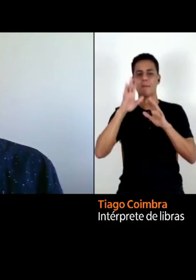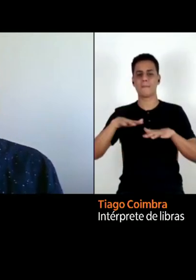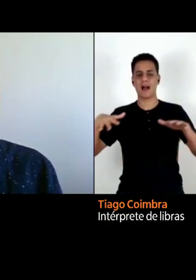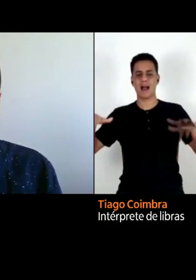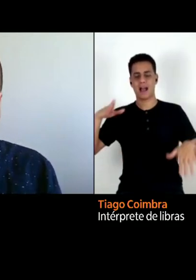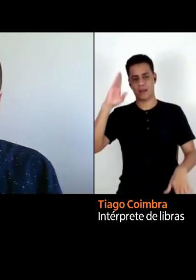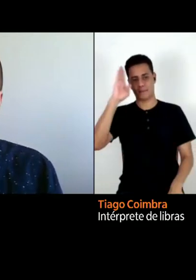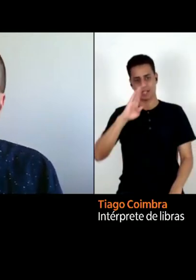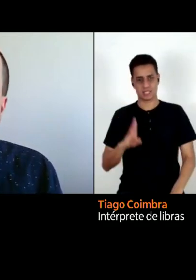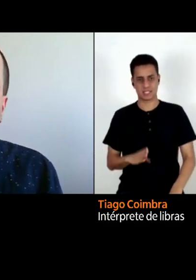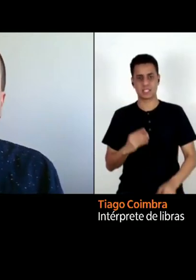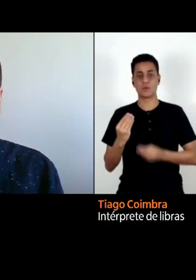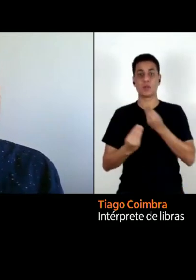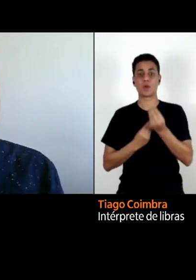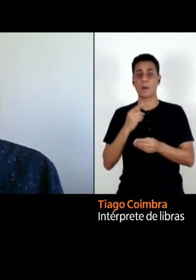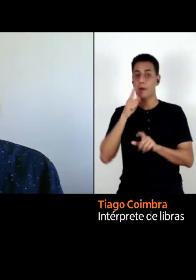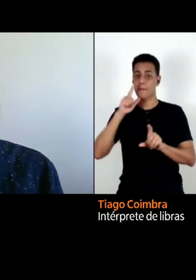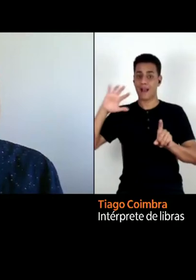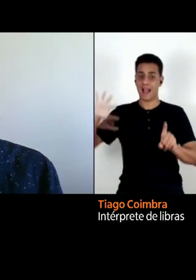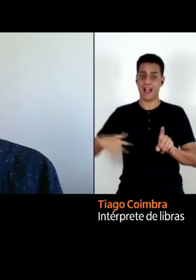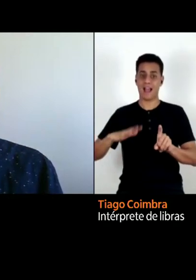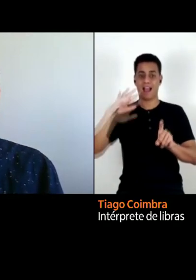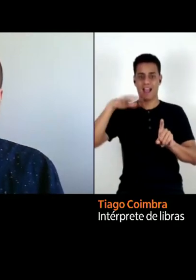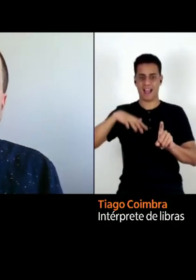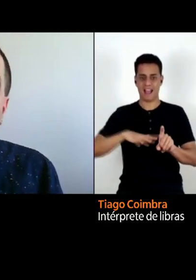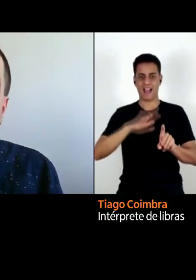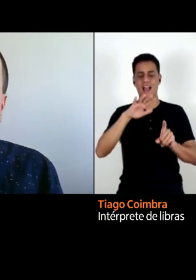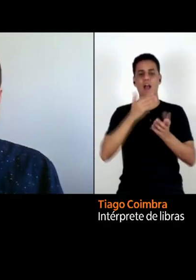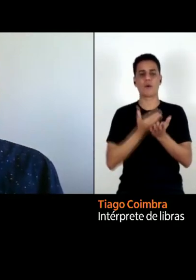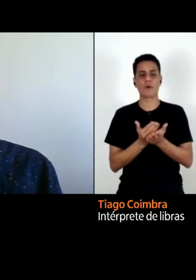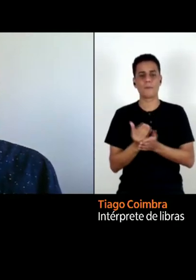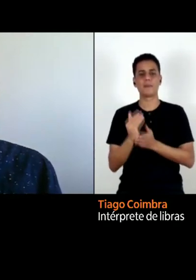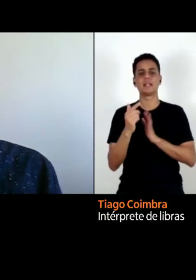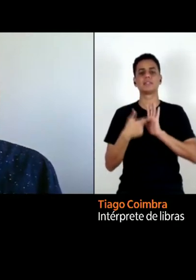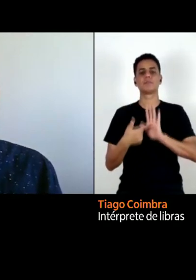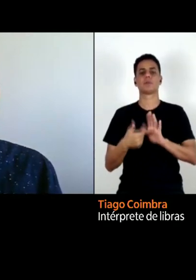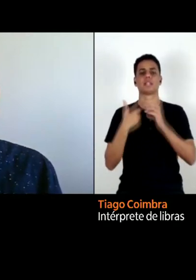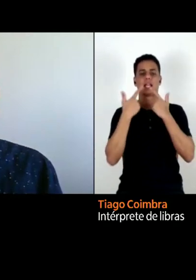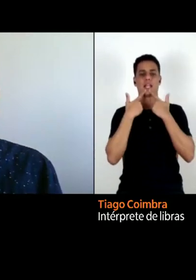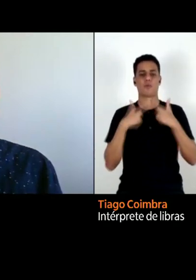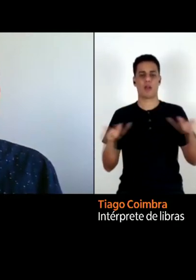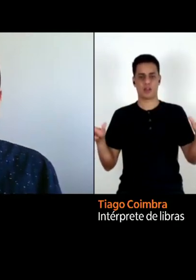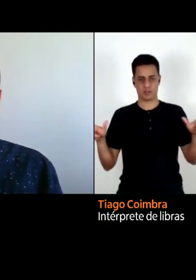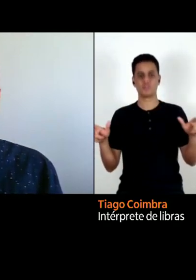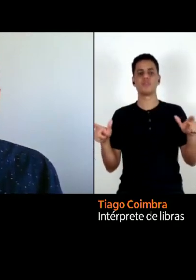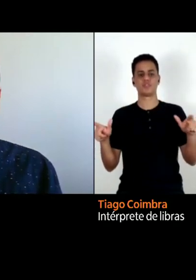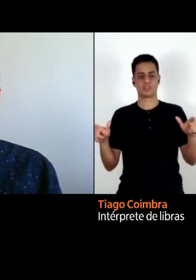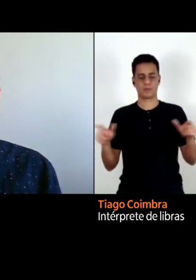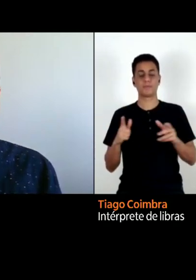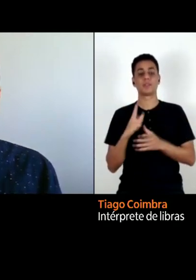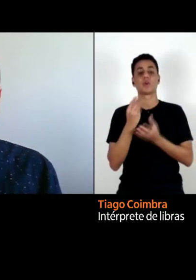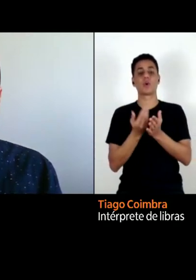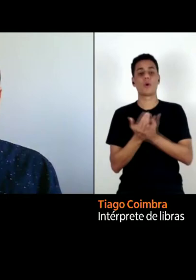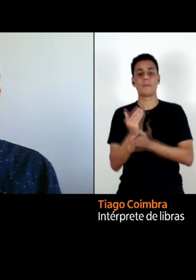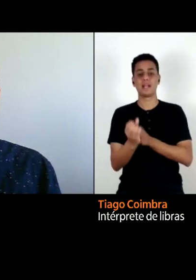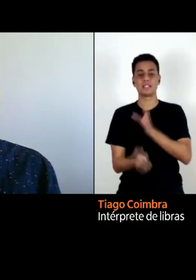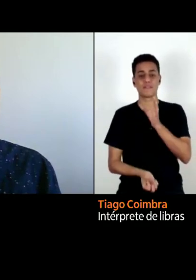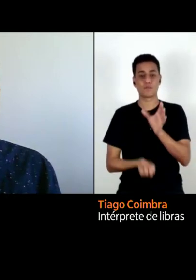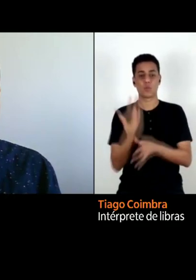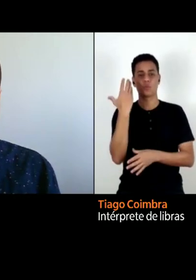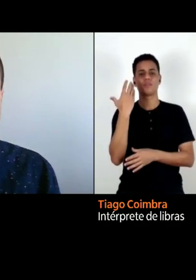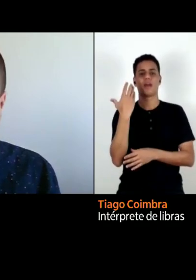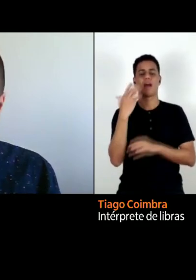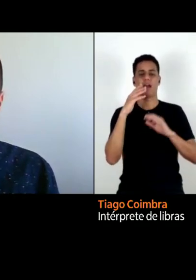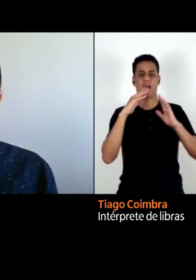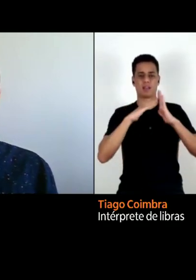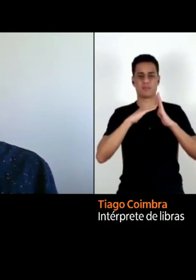mar como marco inicial de uma linguagem, fecundação e fundação de um continente estético e